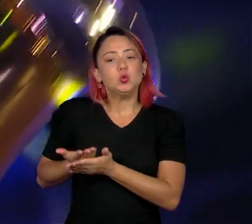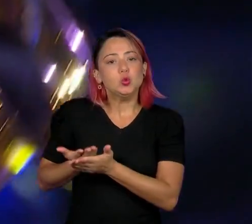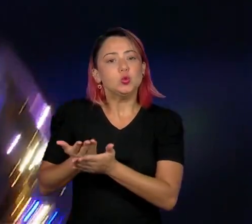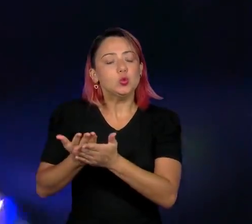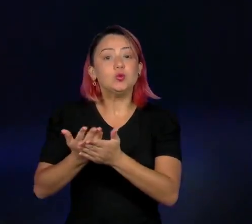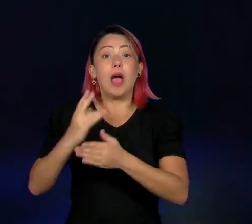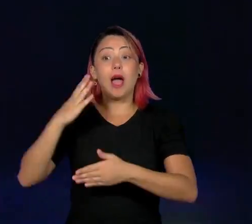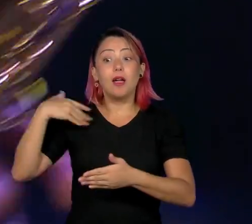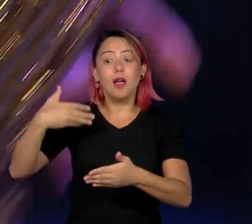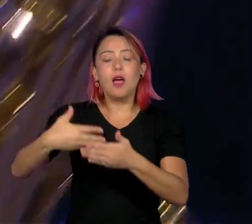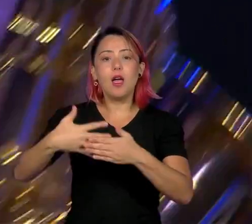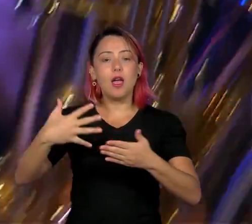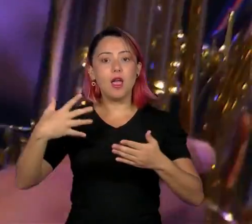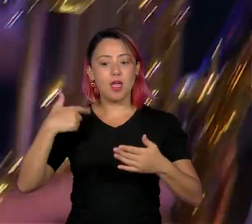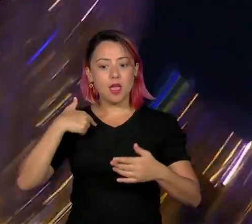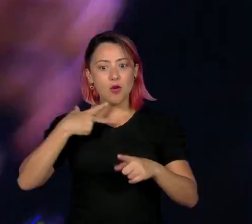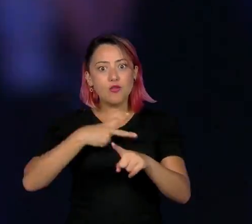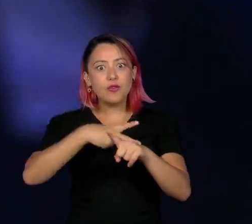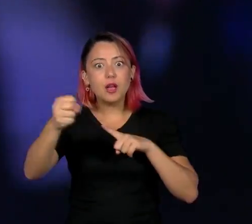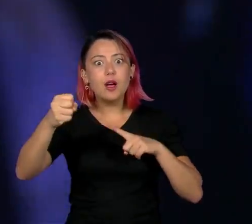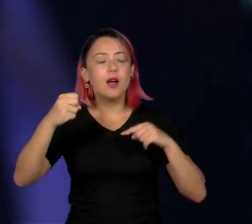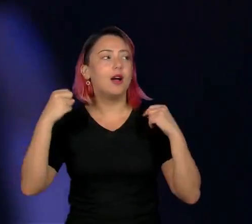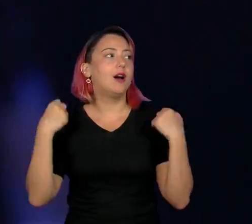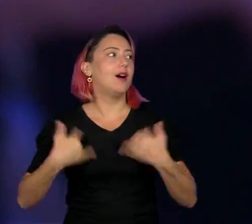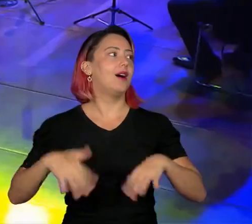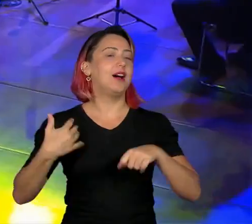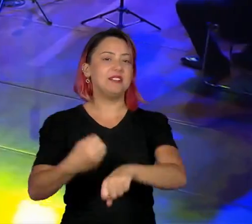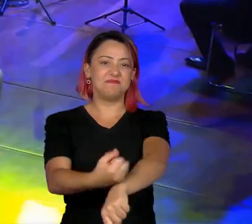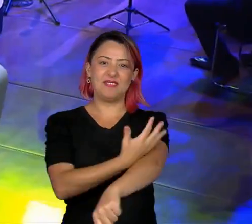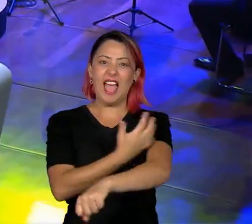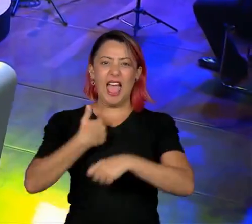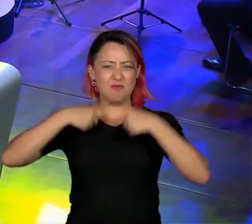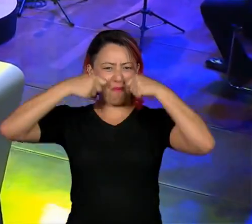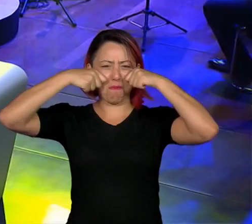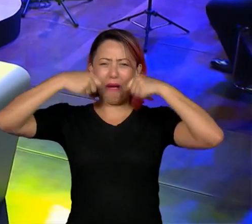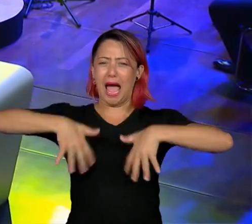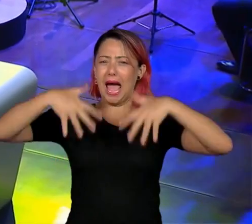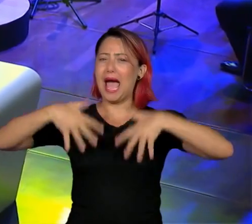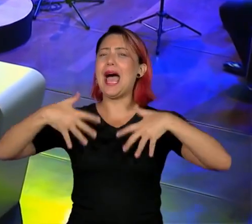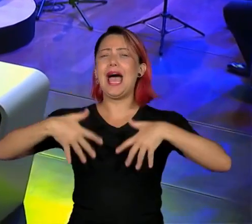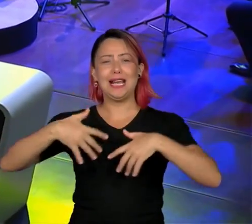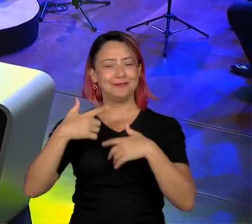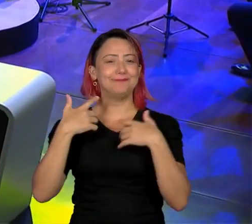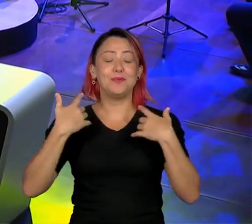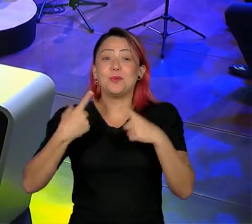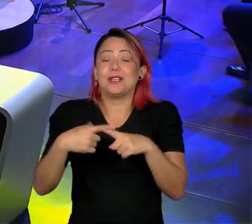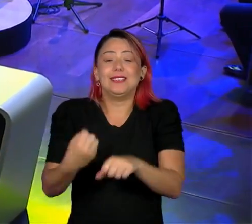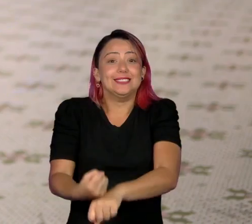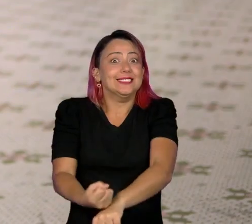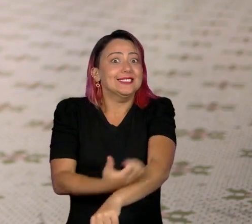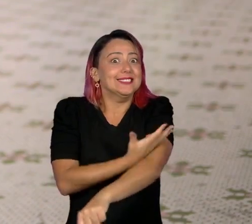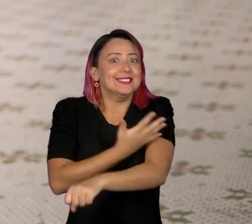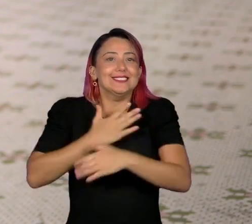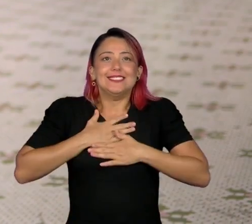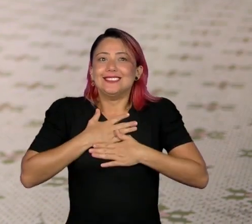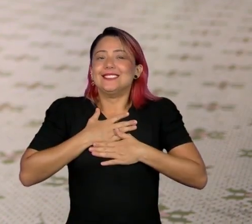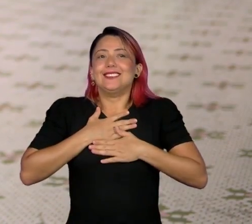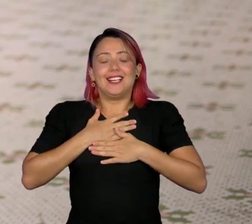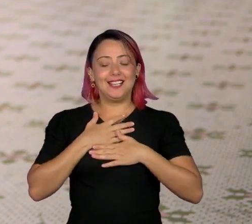vencedor foi, assim, uma emoção imensa, assim, tanto que eu chorei na final, né? Foi muito emocionante para mim, assim,